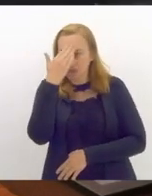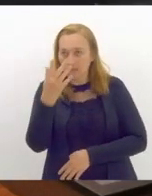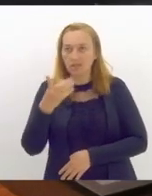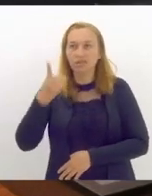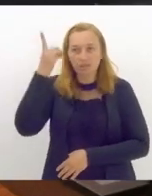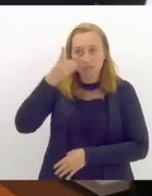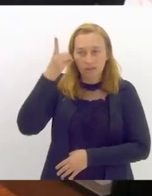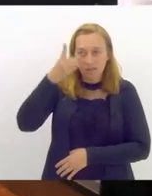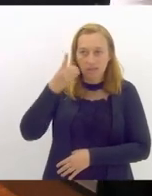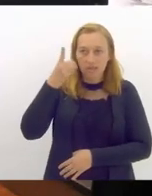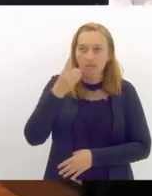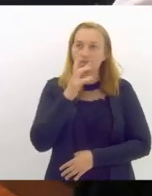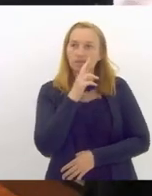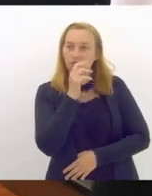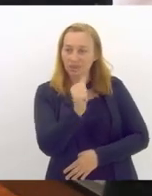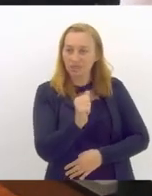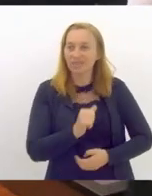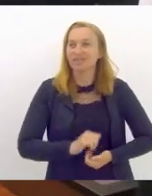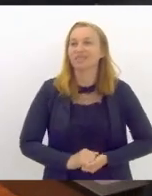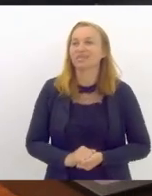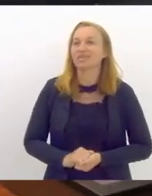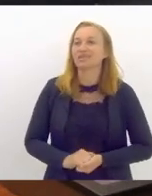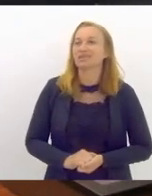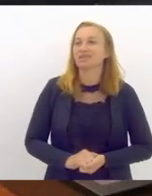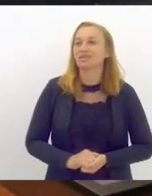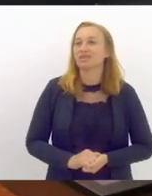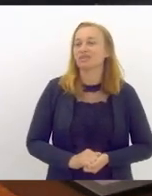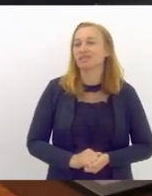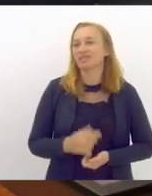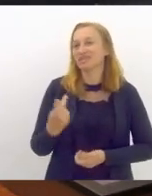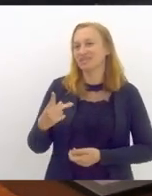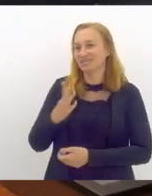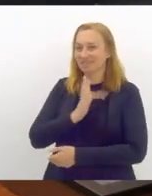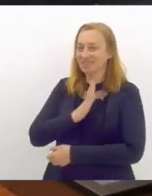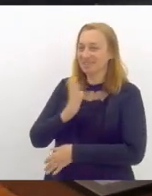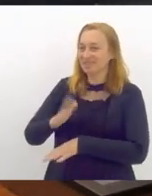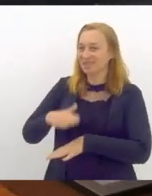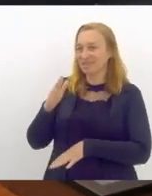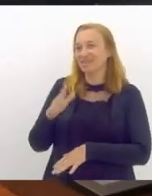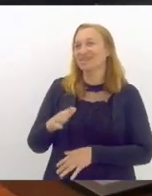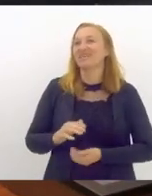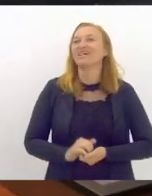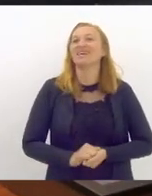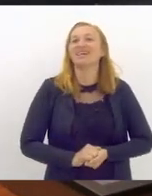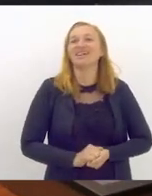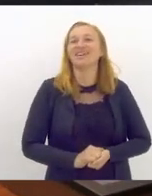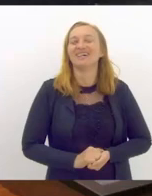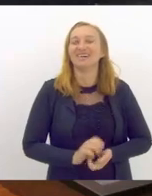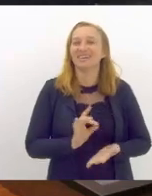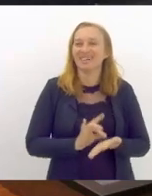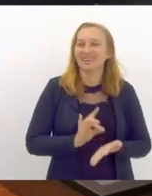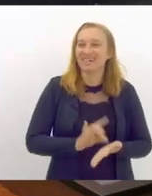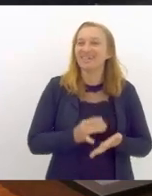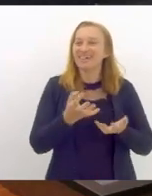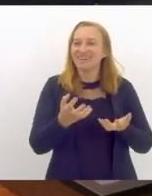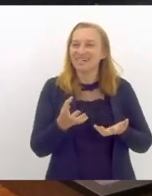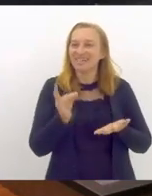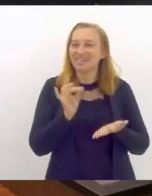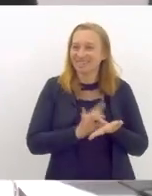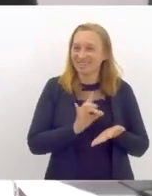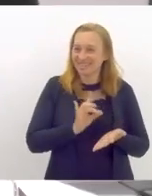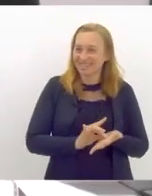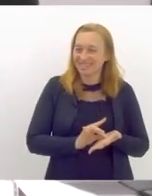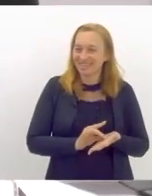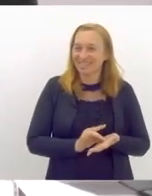Rodrigo Amorim seu coração falando mais alto É verdade então eu queria na verdade eu